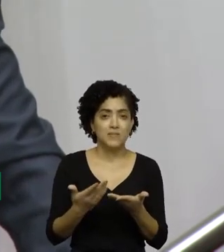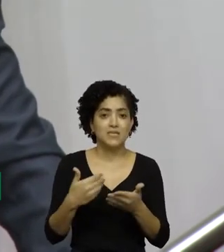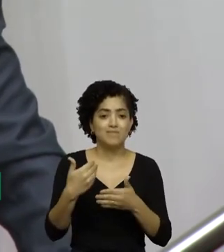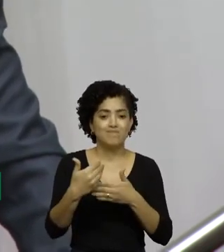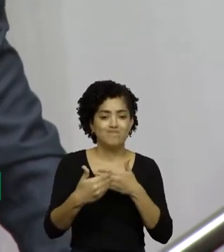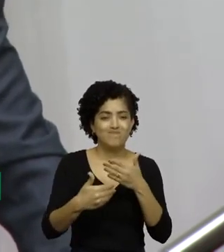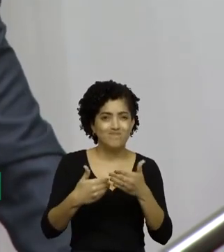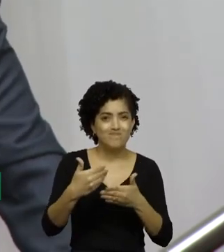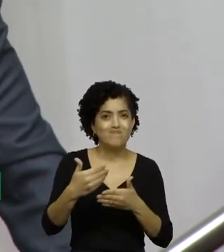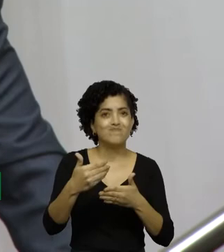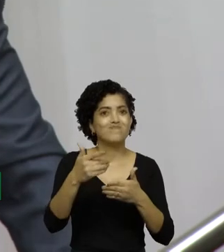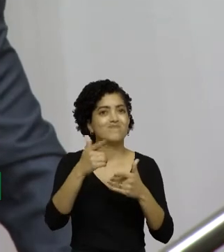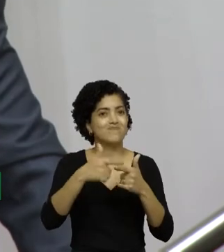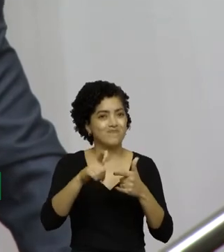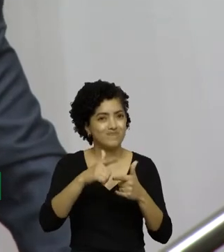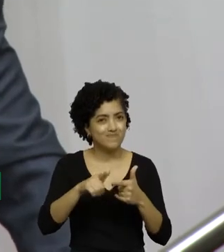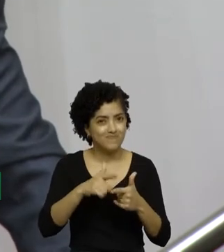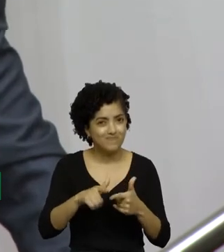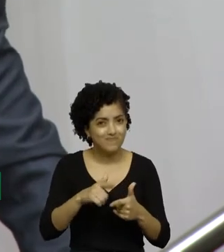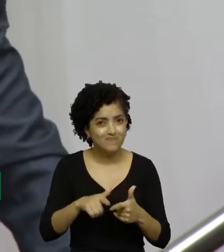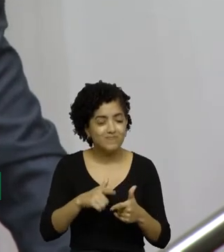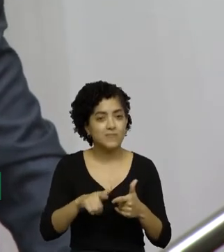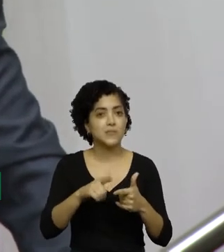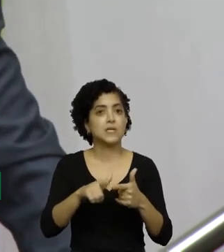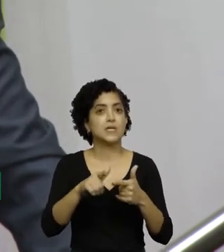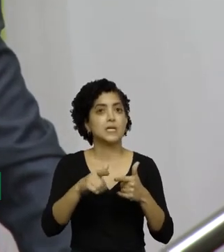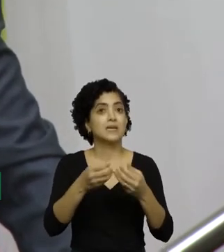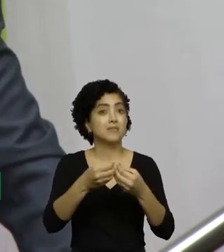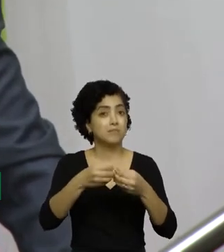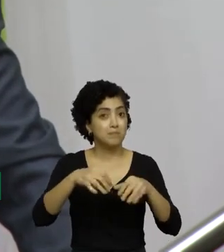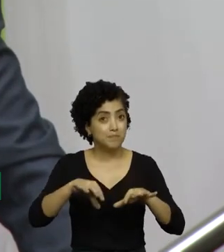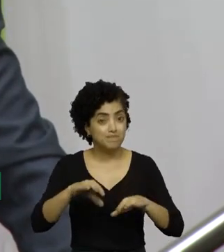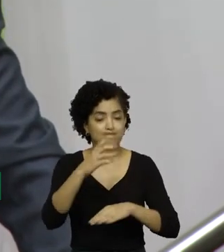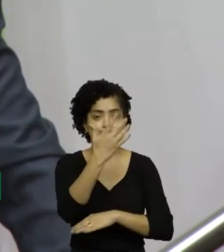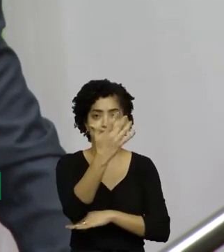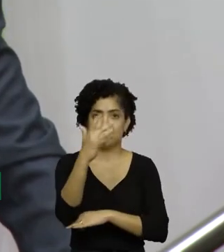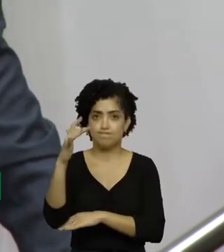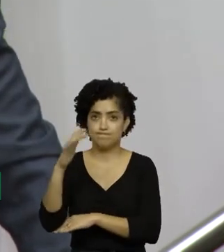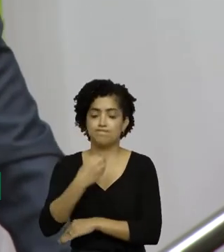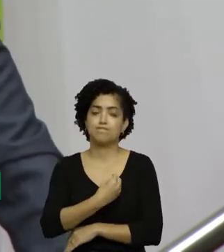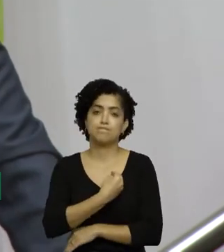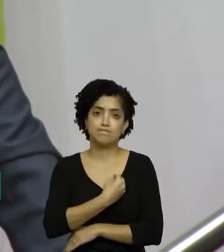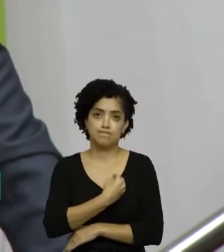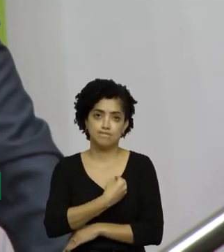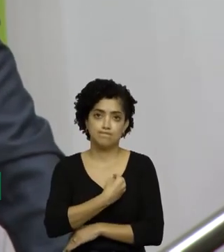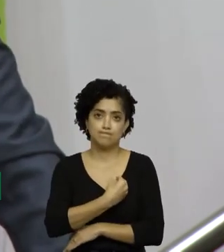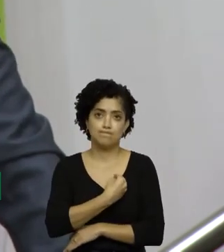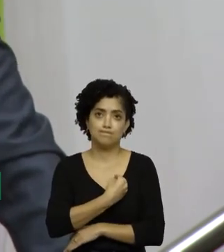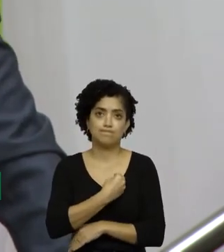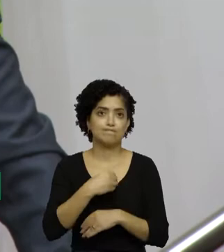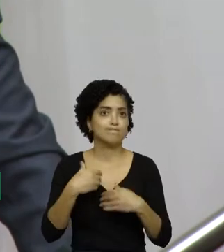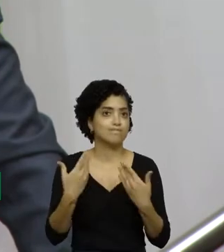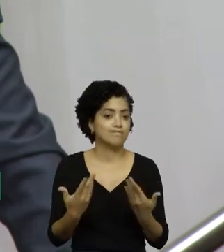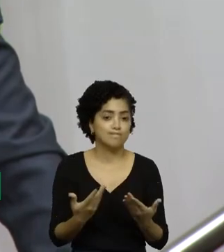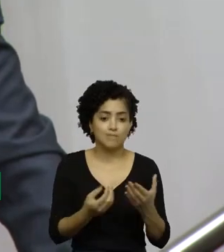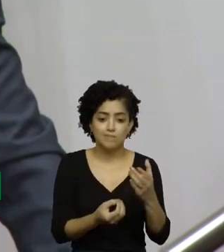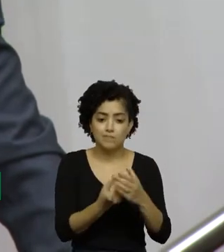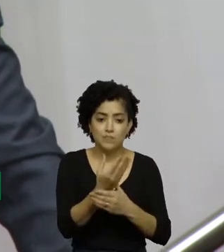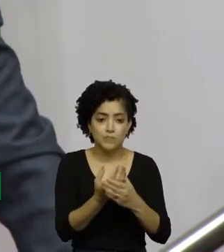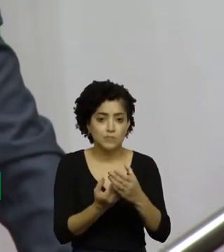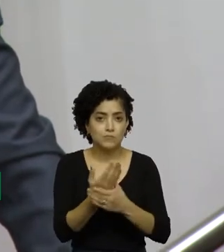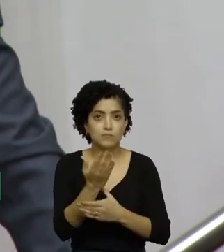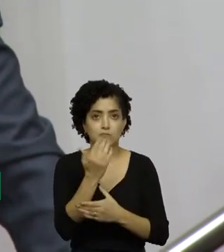degradativos e que ofendem a vida e a natureza. Porque não dá para produzir alimento